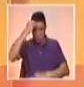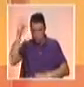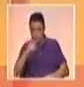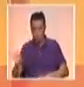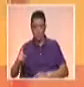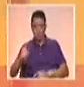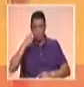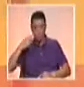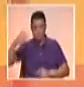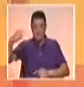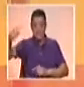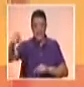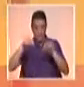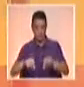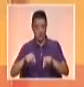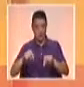professores especializados,